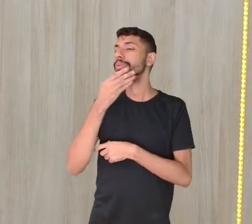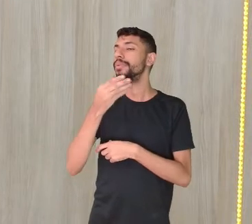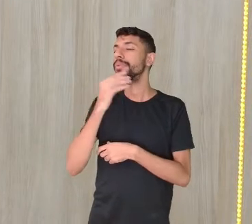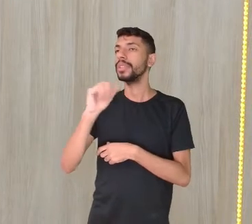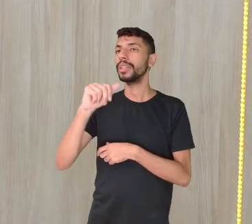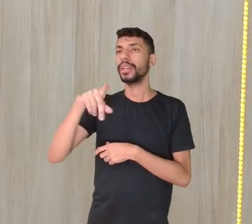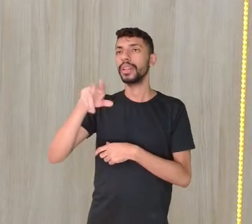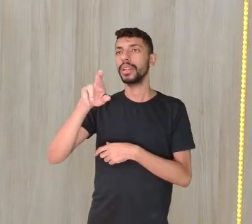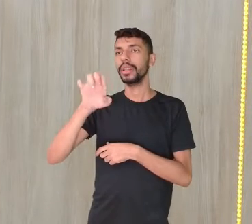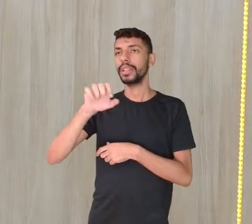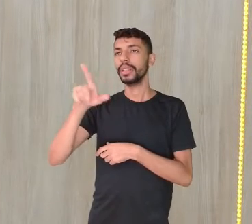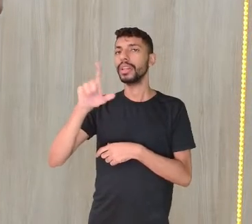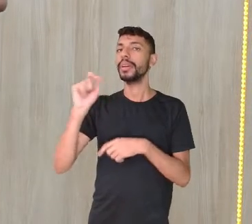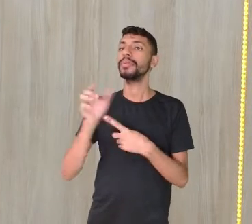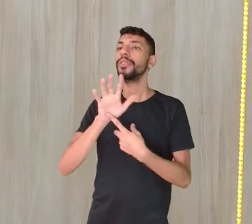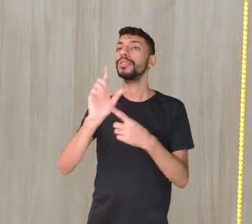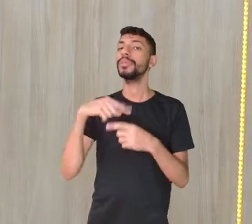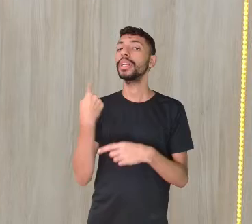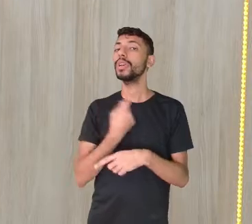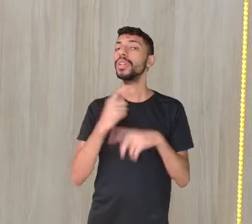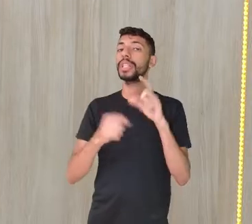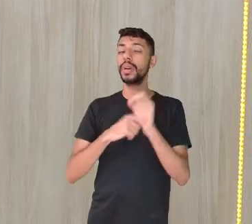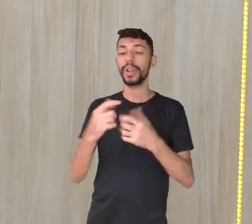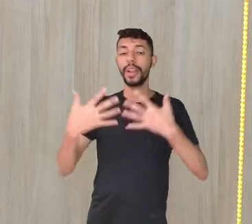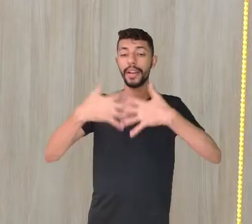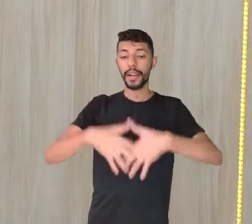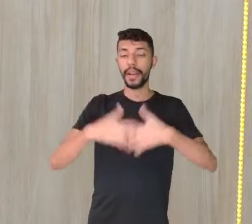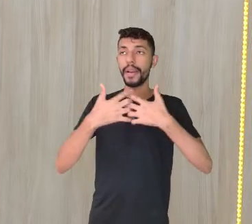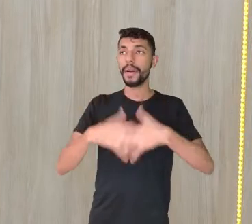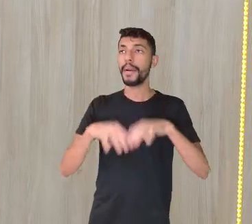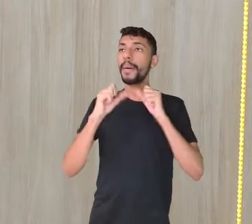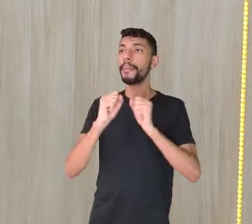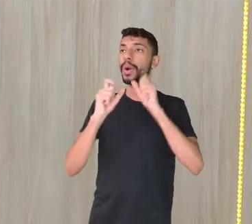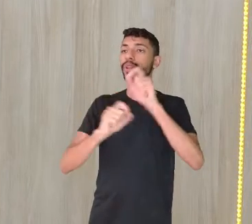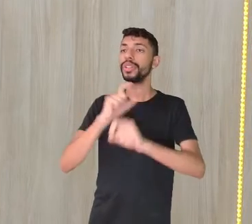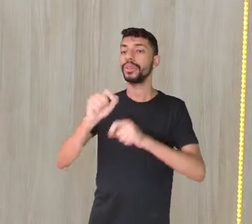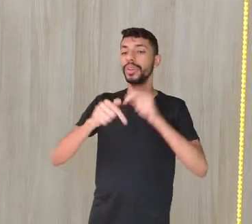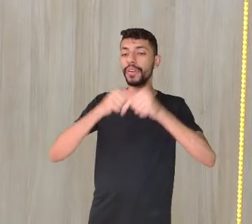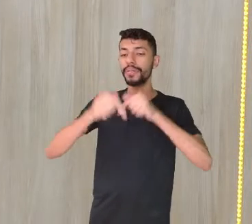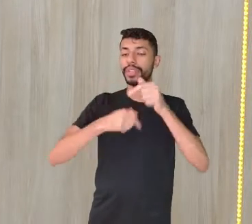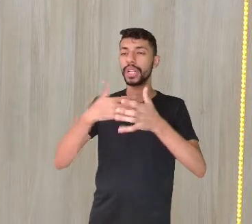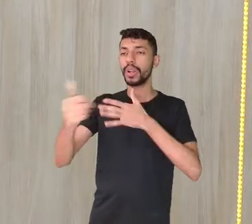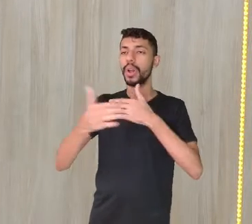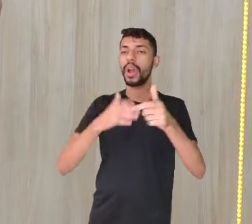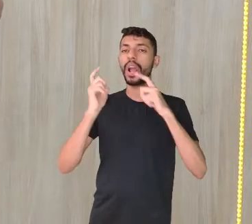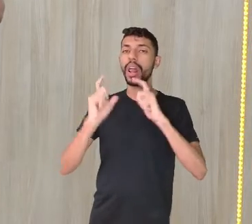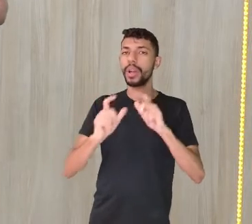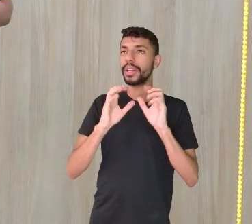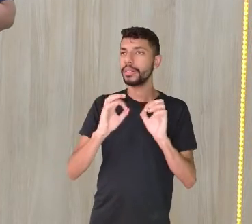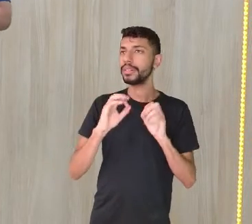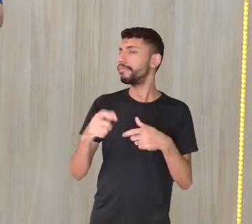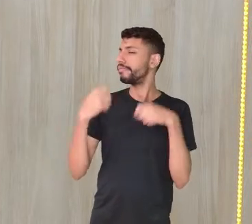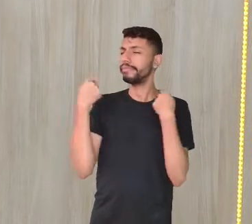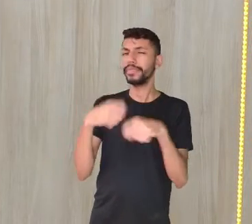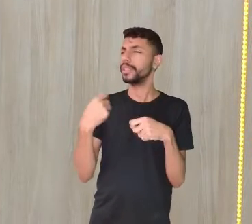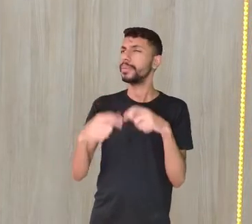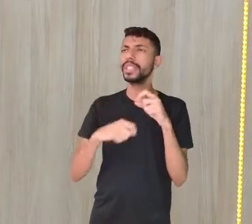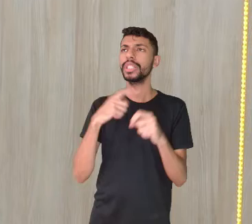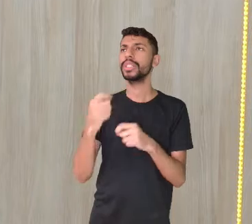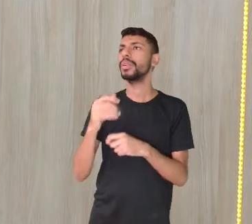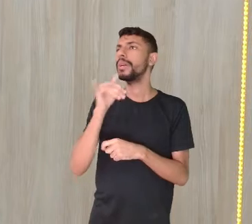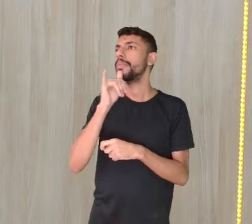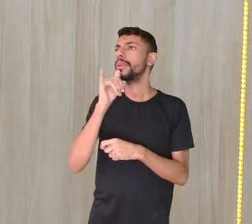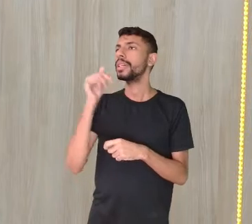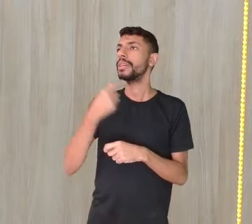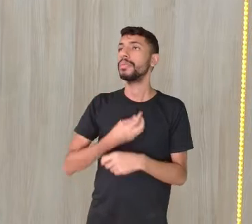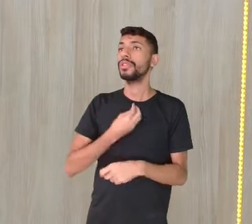gente é que essas máquinas elas podem ser acionadas, né, de qualquer lugar. Não é preciso que eles estivessem